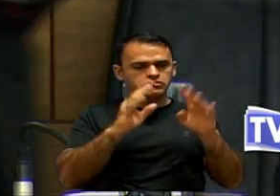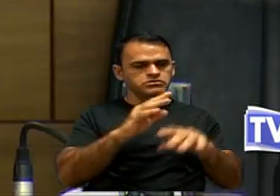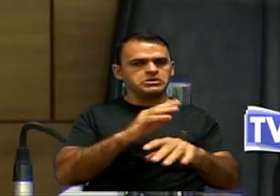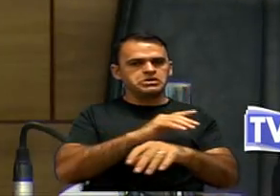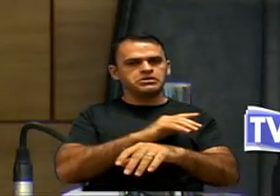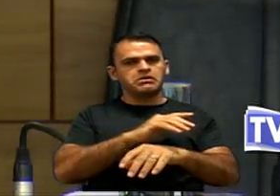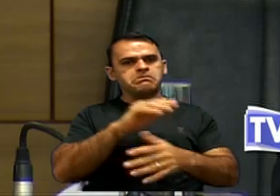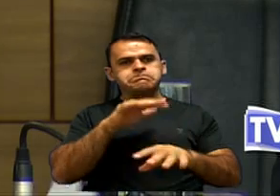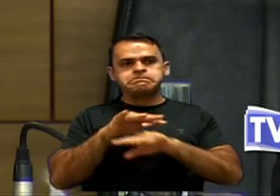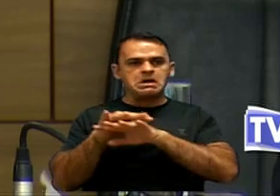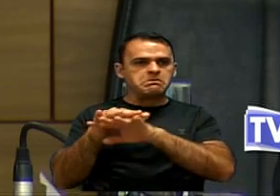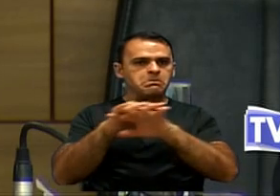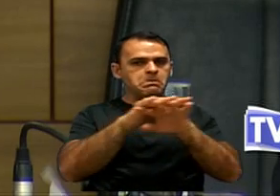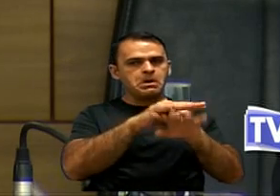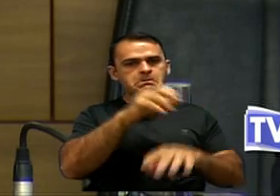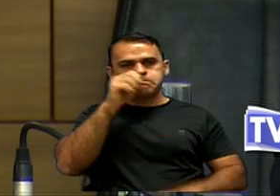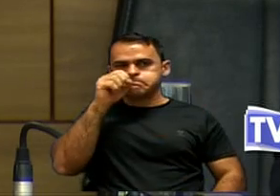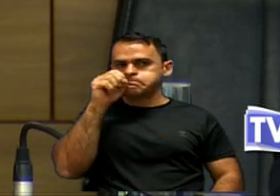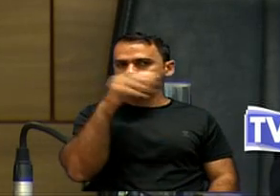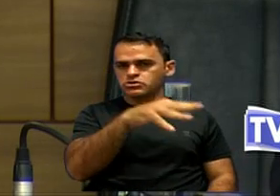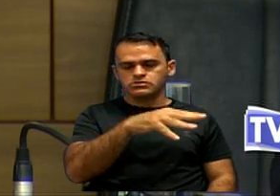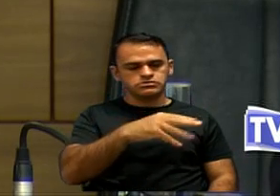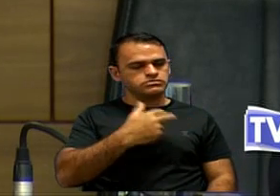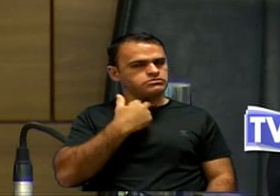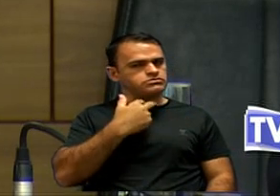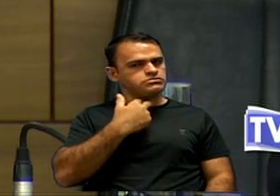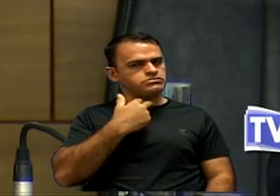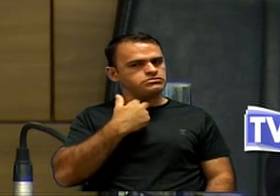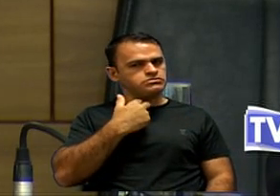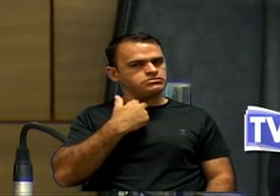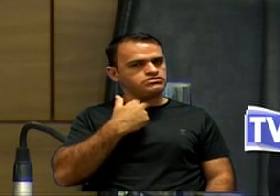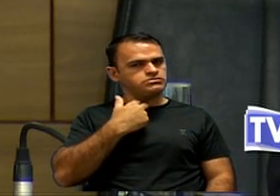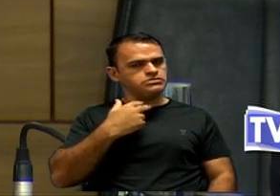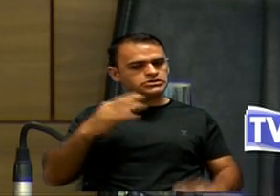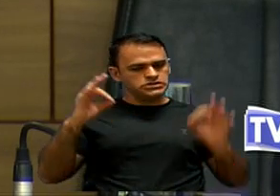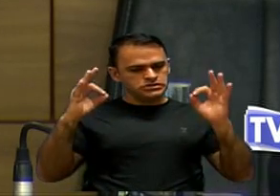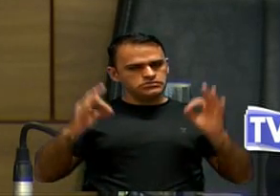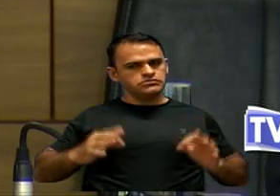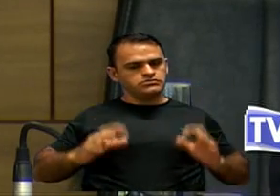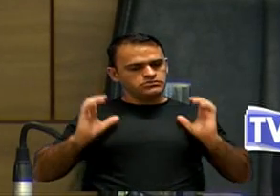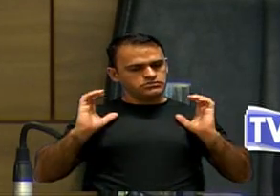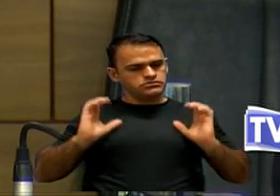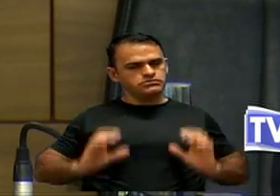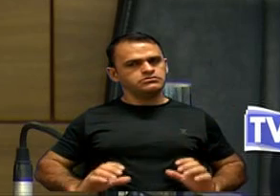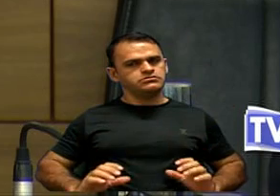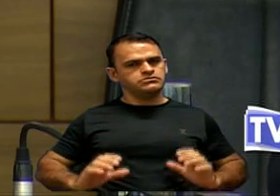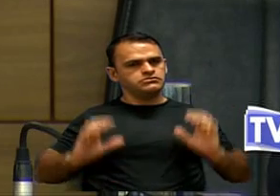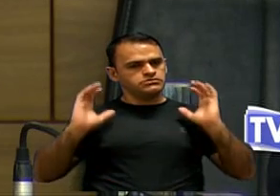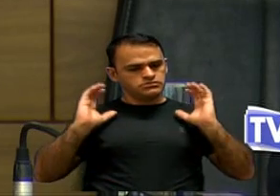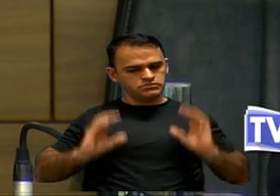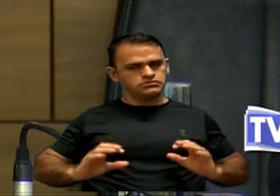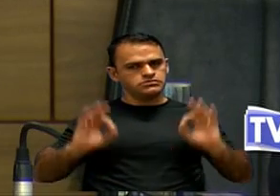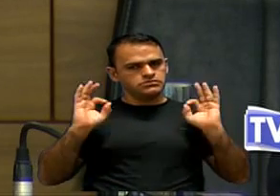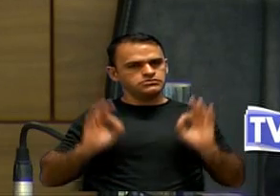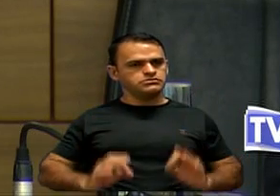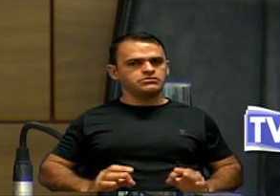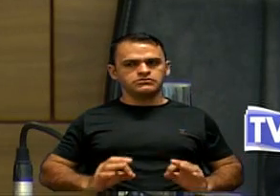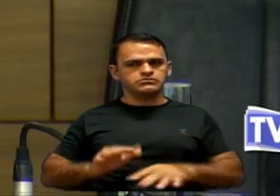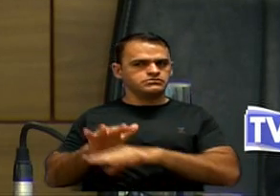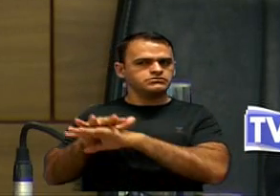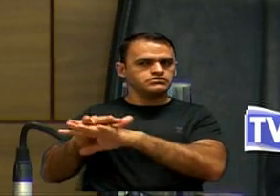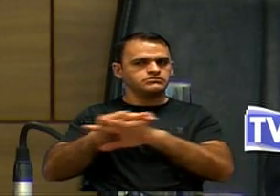vereador. Não pode ofender vereador. Nós temos que tomar postura se tiver ofensa a qualquer agente público aqui. Não podemos.